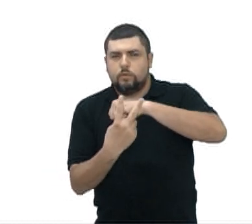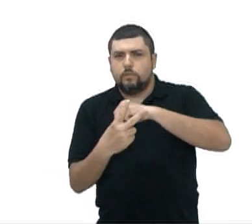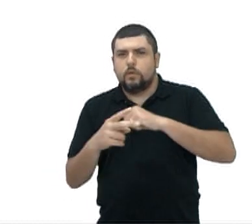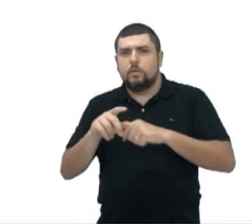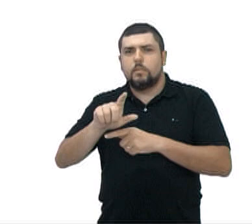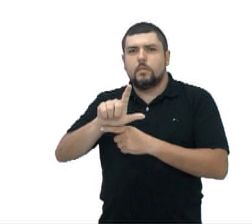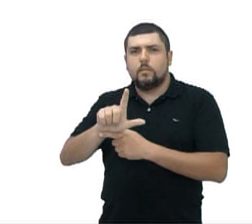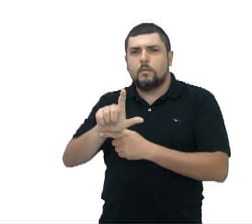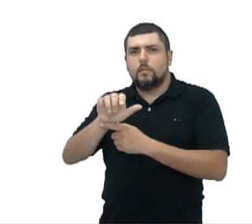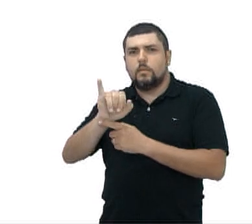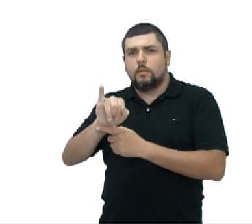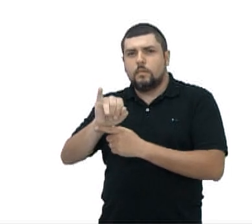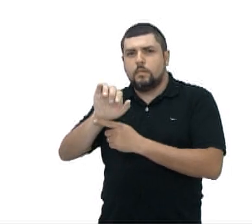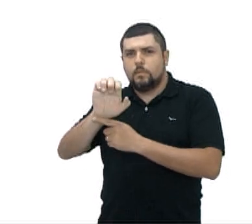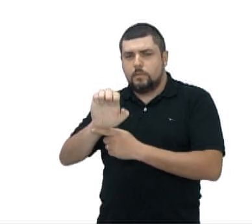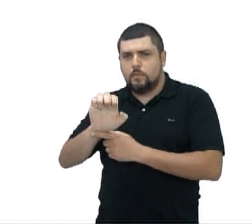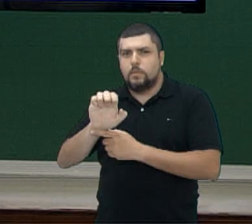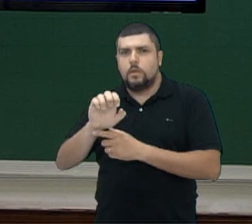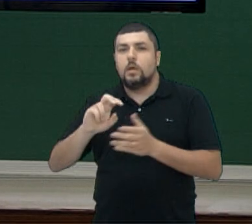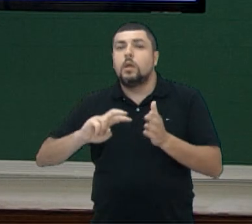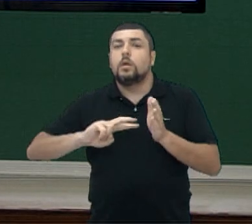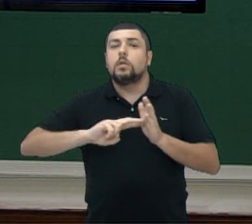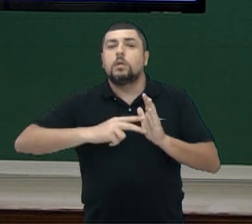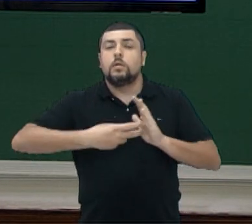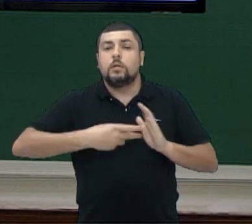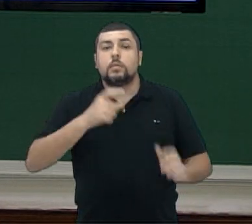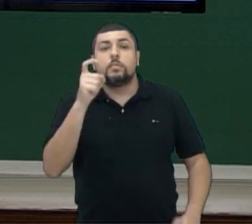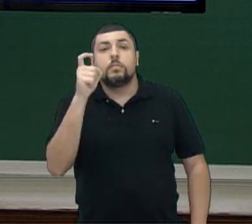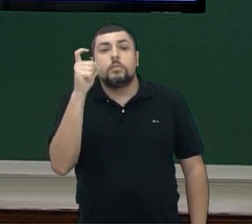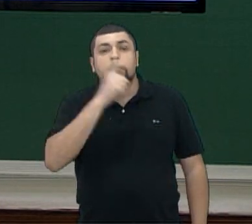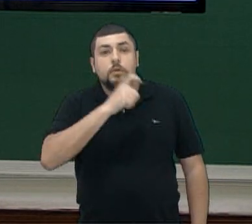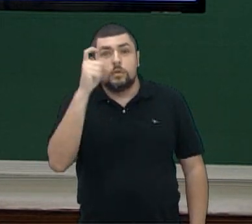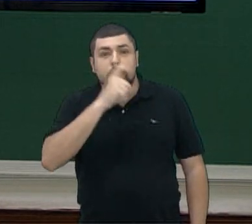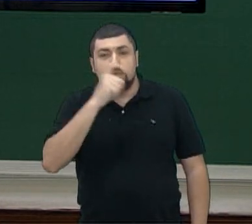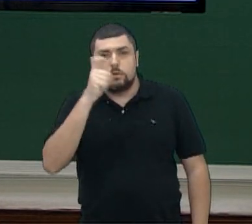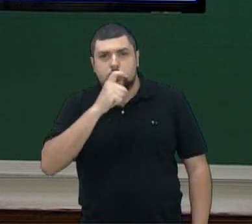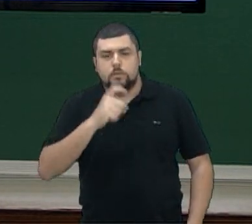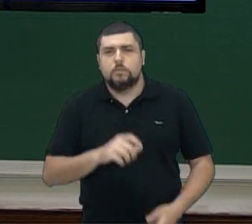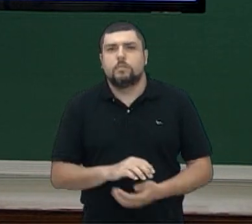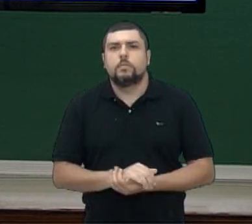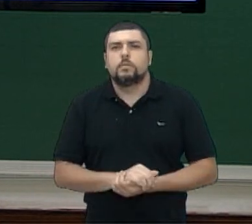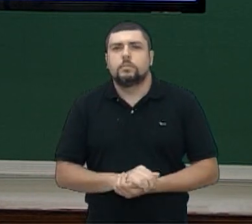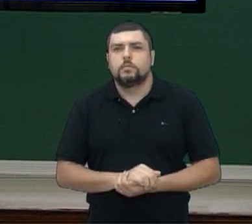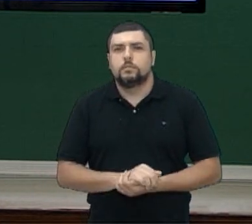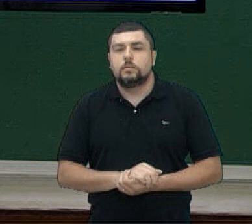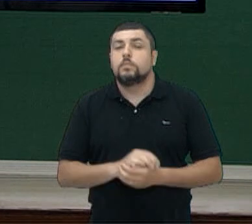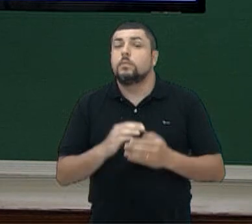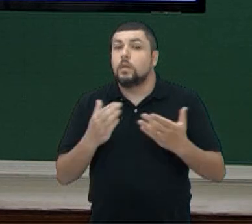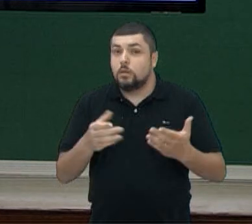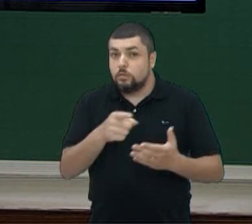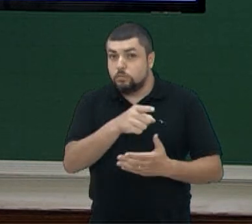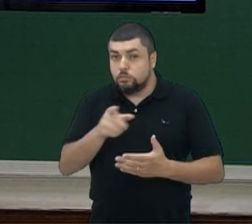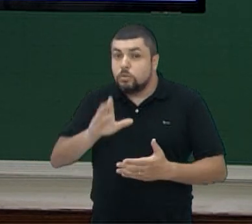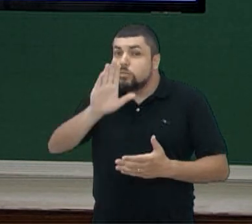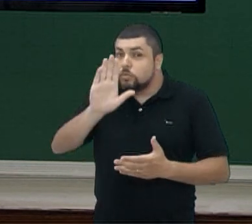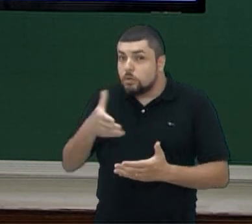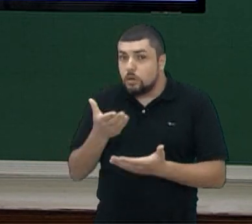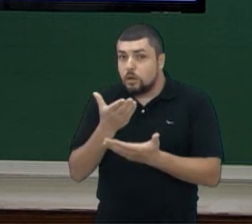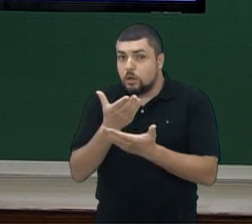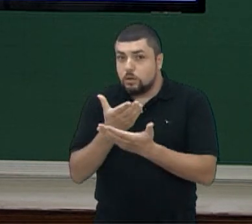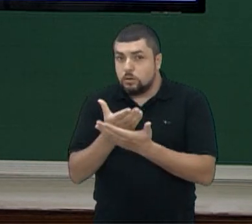cima, tá vendo? E ele significa mentir, tá ok? Lembrando que vocês já estudaram também o